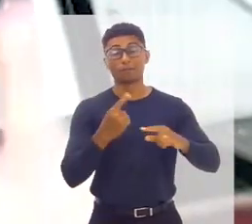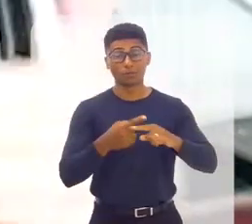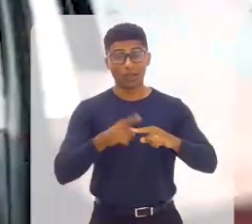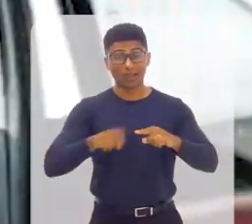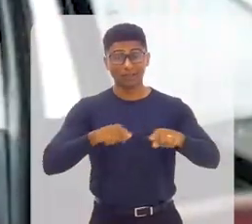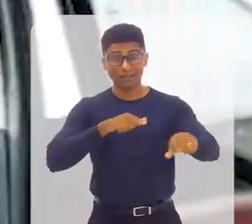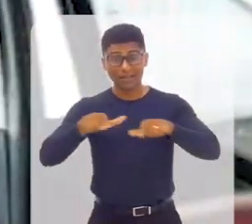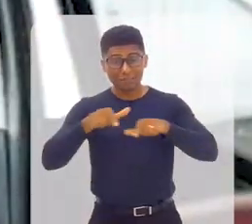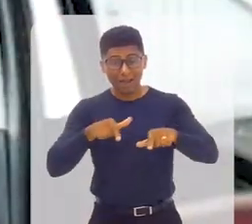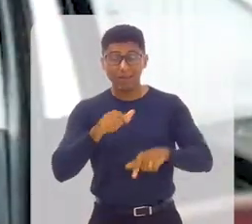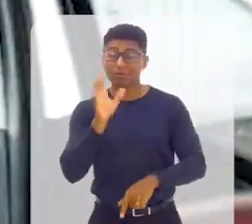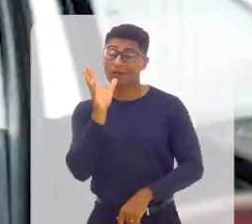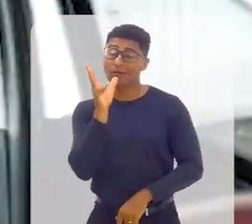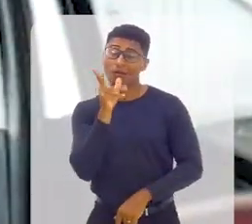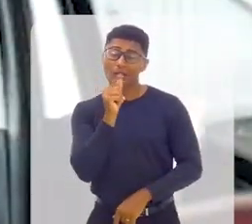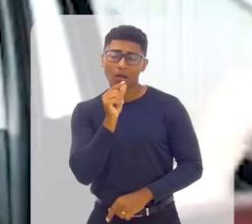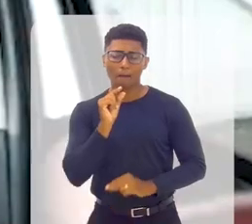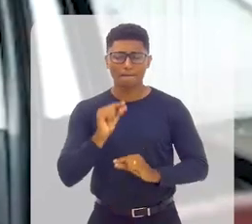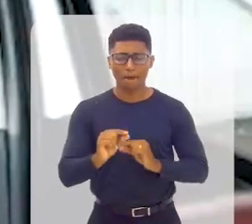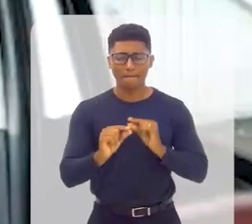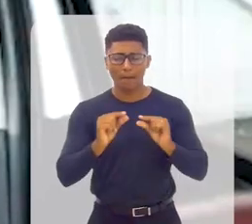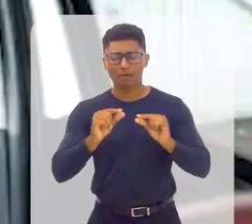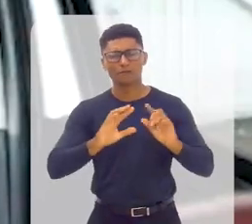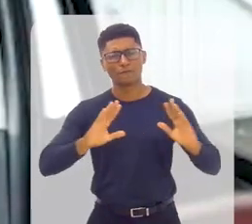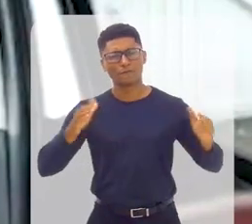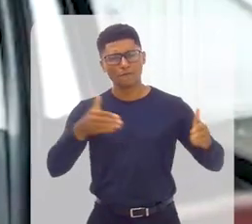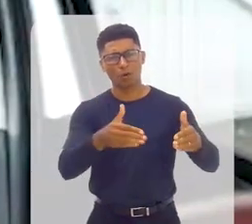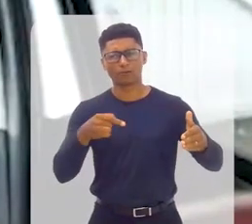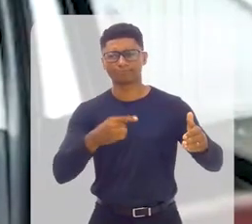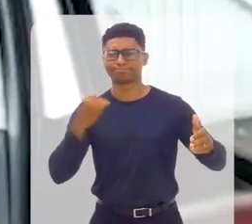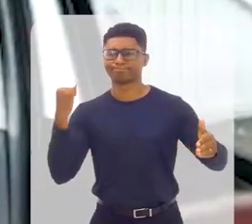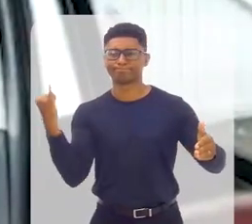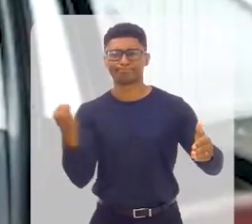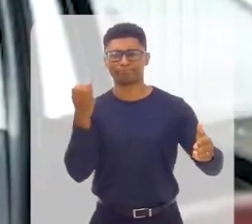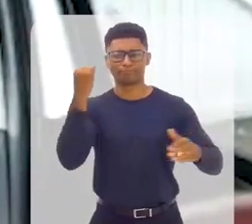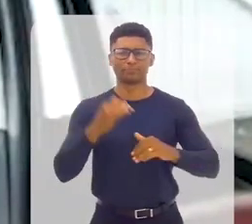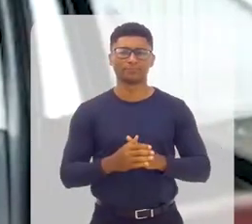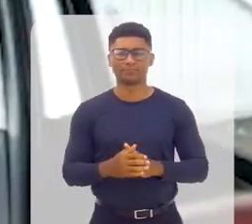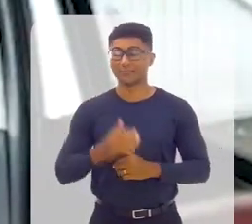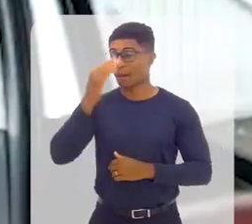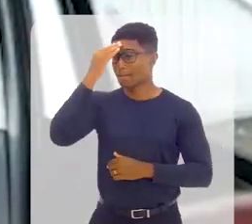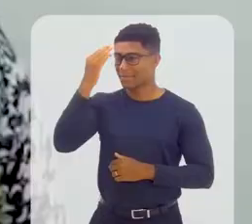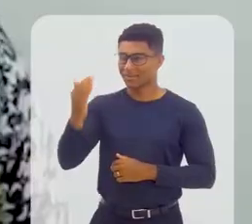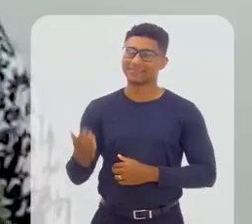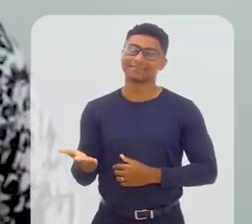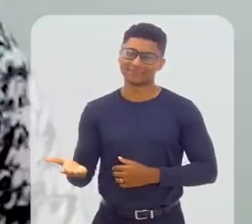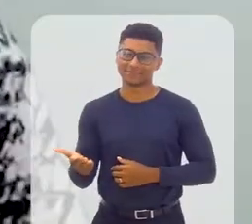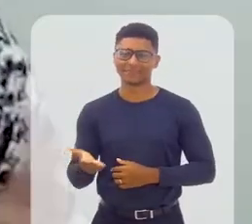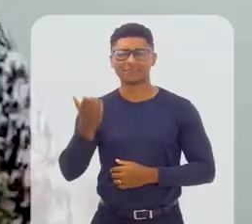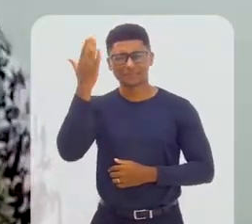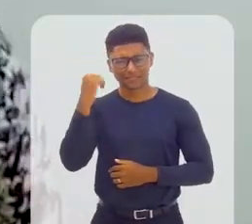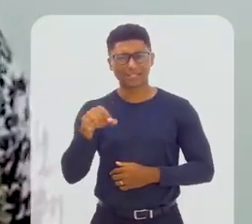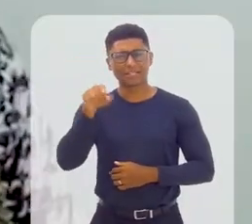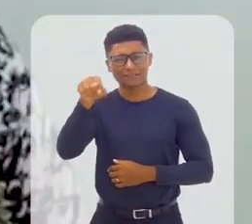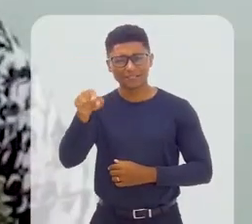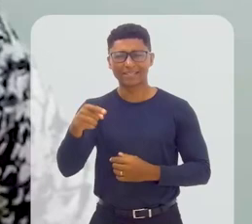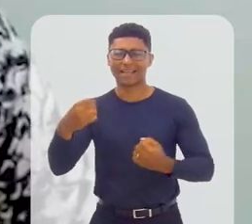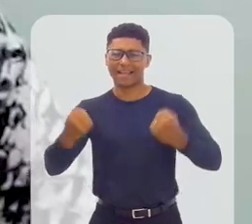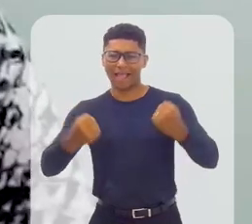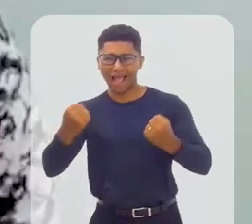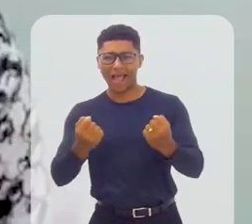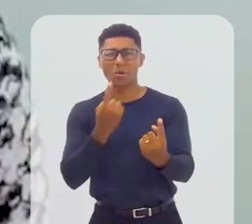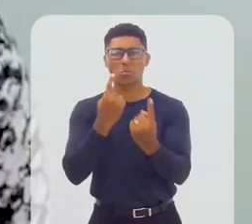formiguinha e que leva tempo, a gente sabe disso, e o fórum realmente é muito importante para nós, gente. Renato, muito obrigada, eu sei que você está em